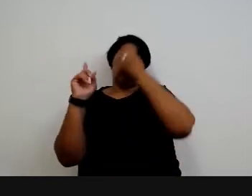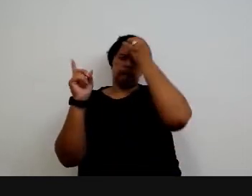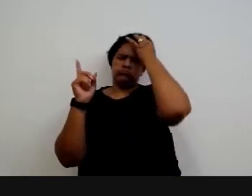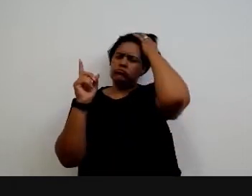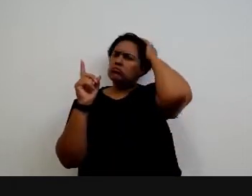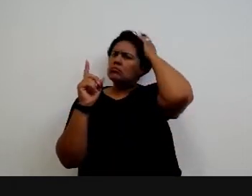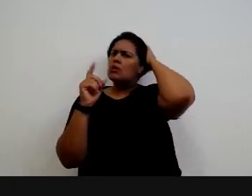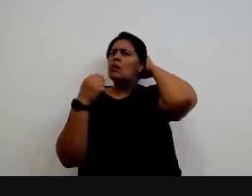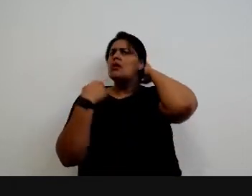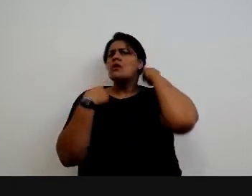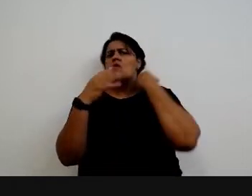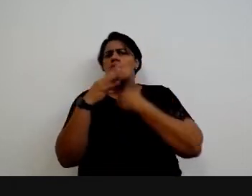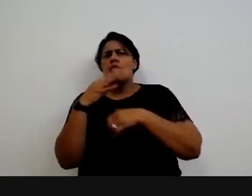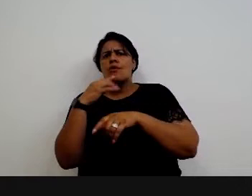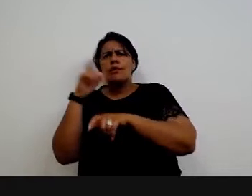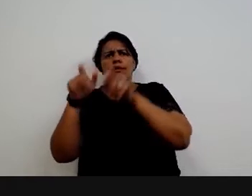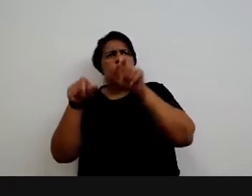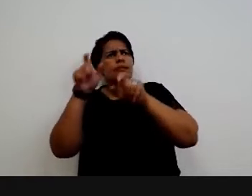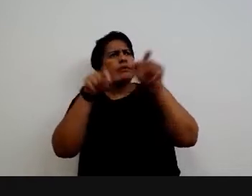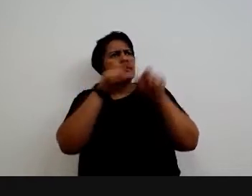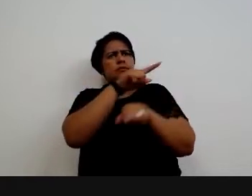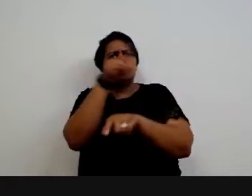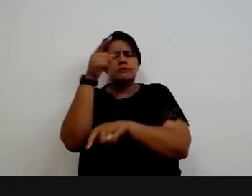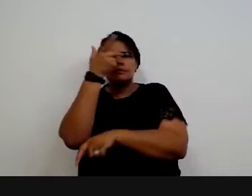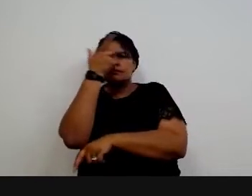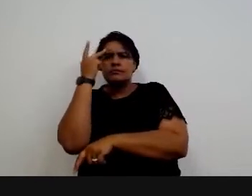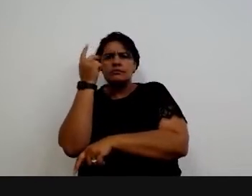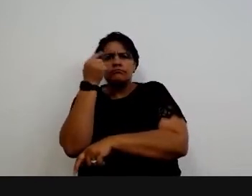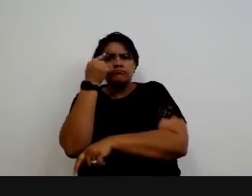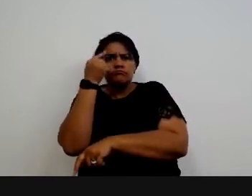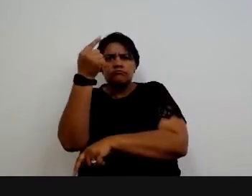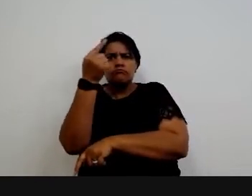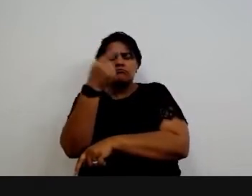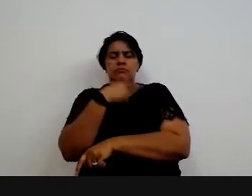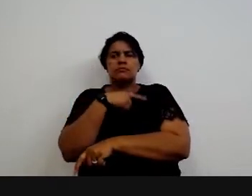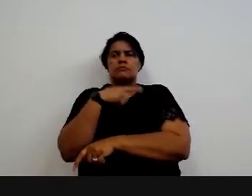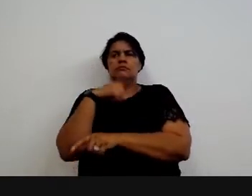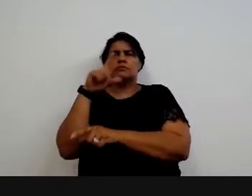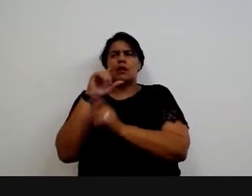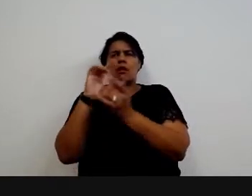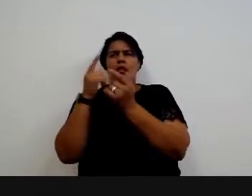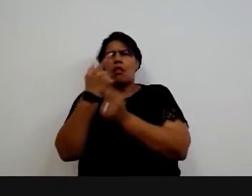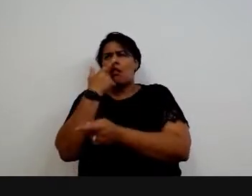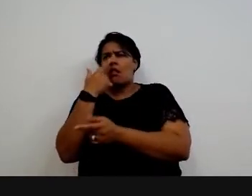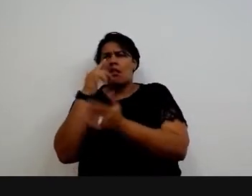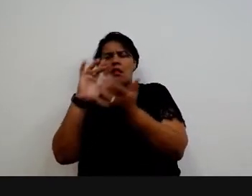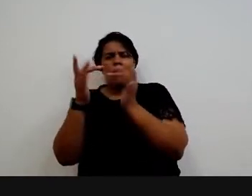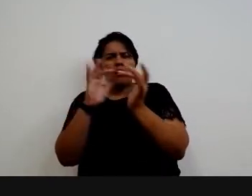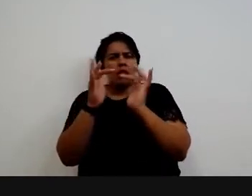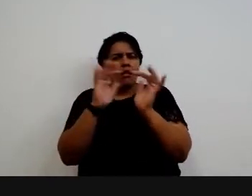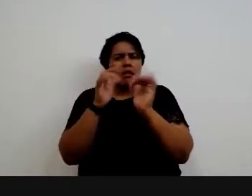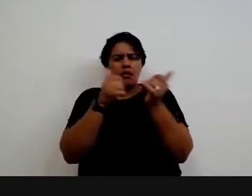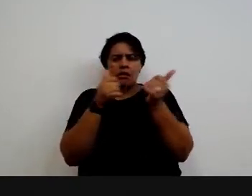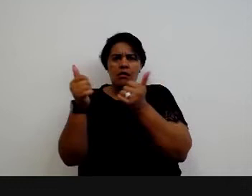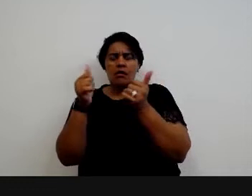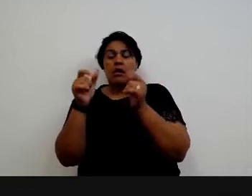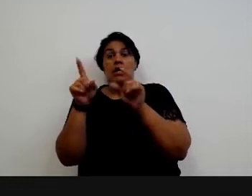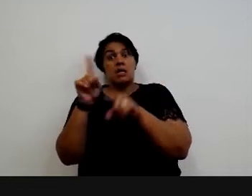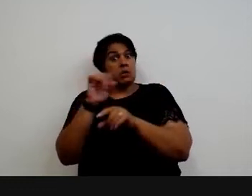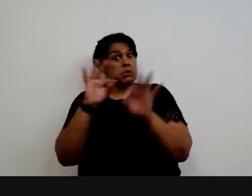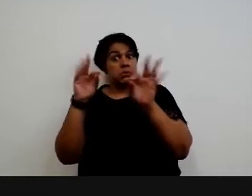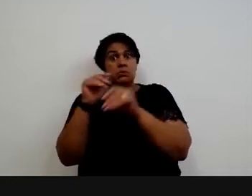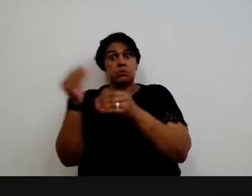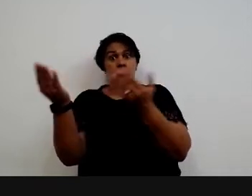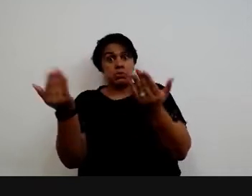voltar para casa conhecendo tantas pessoas que tinham ideias, uma afinidade de transformação do nosso país e jovens,